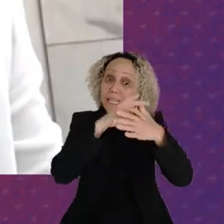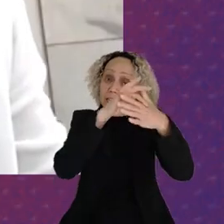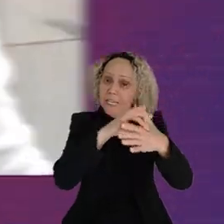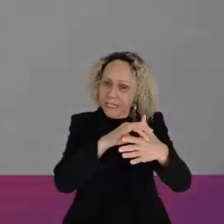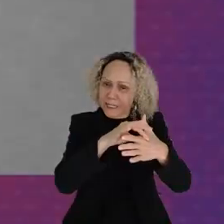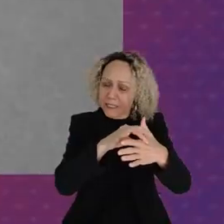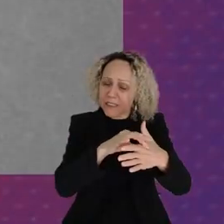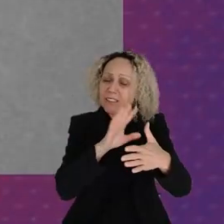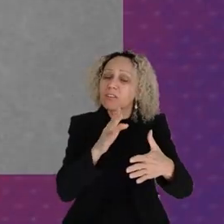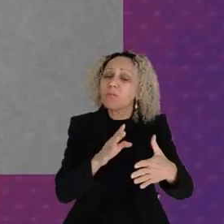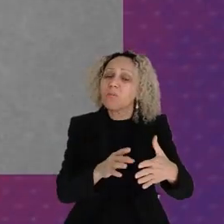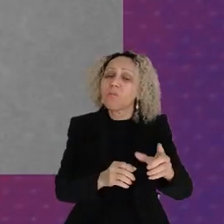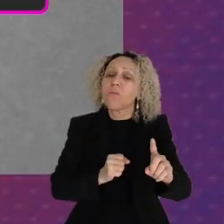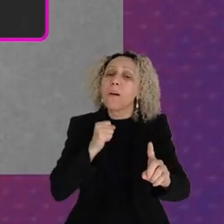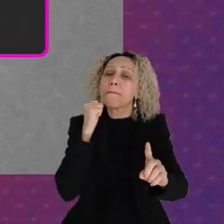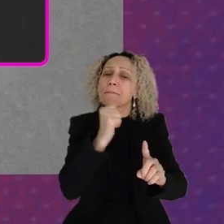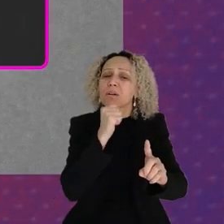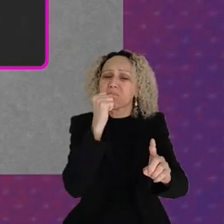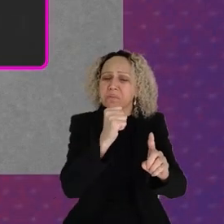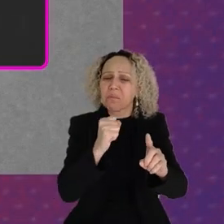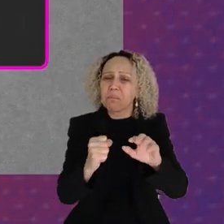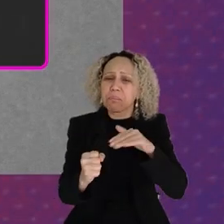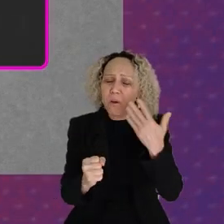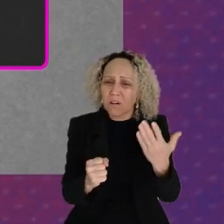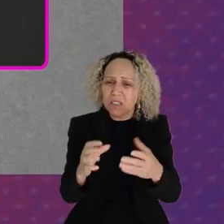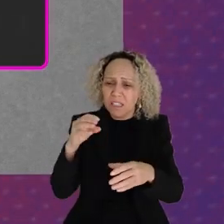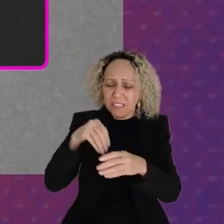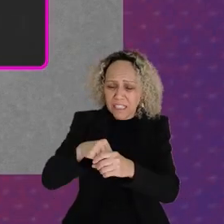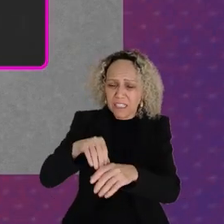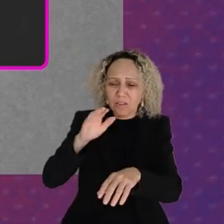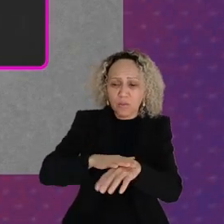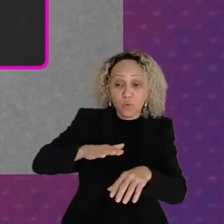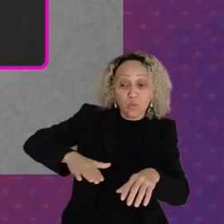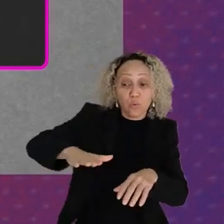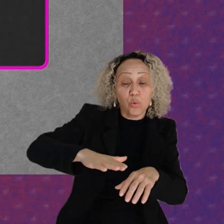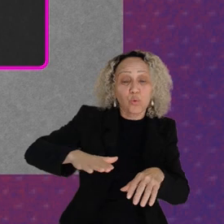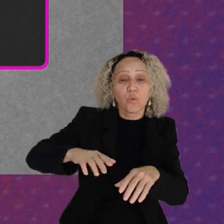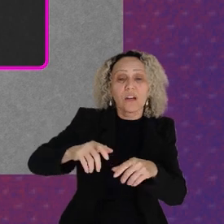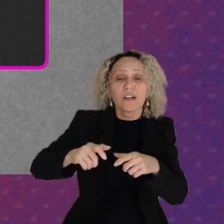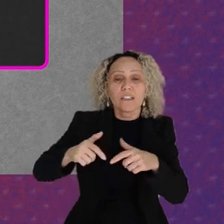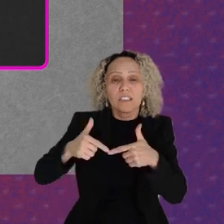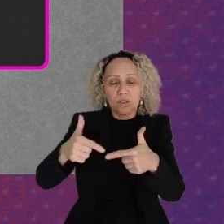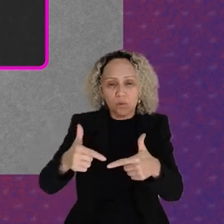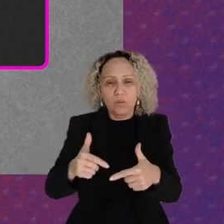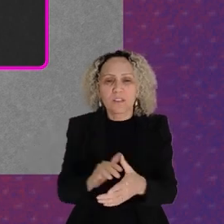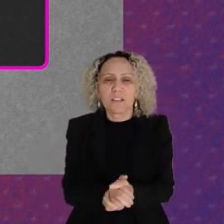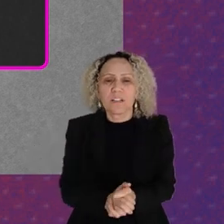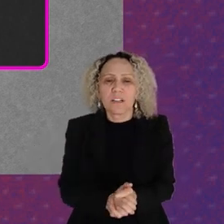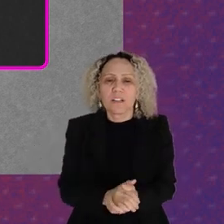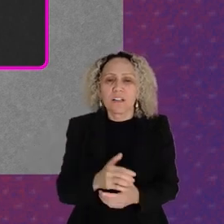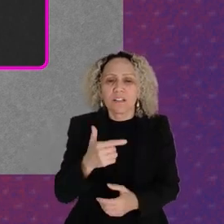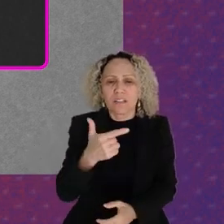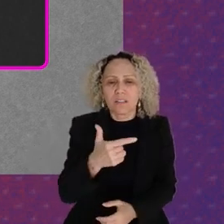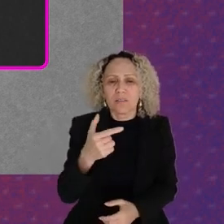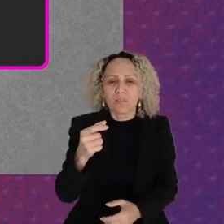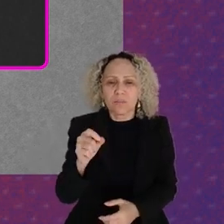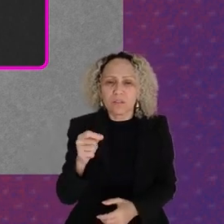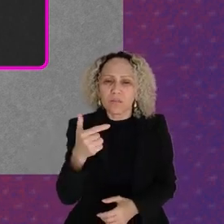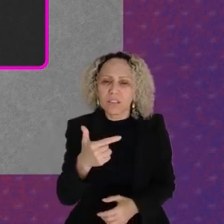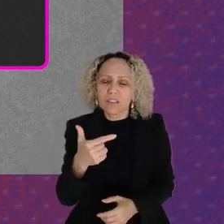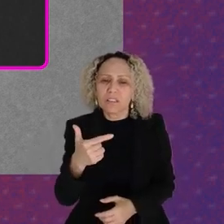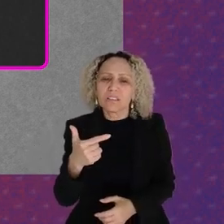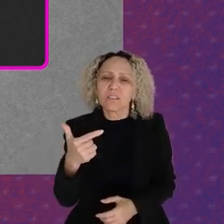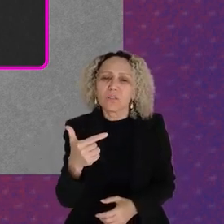no território. Em 2022, ao menos 1.410 mulheres foram assassinadas por serem